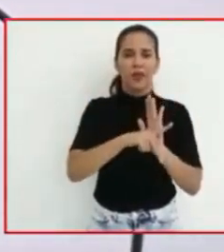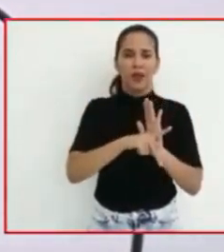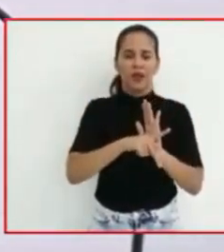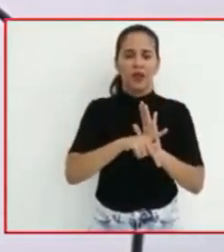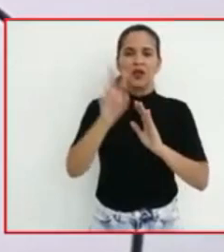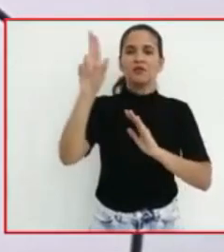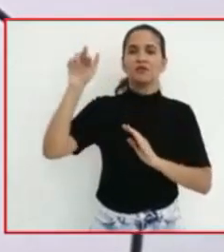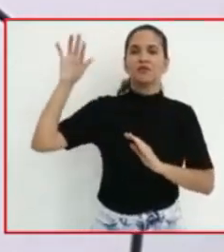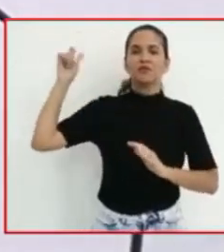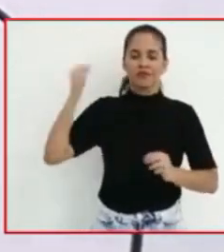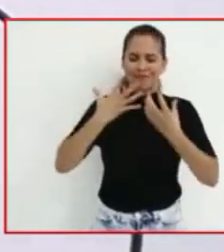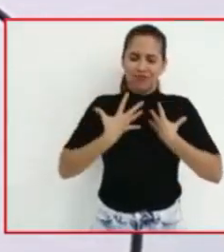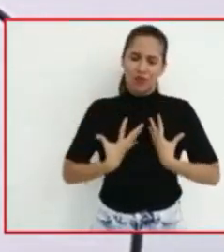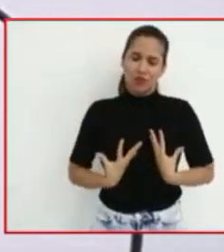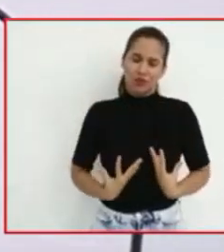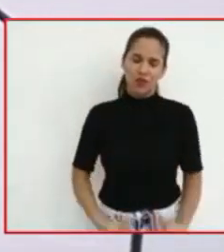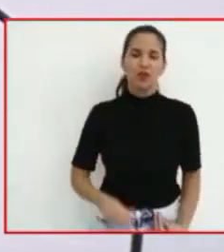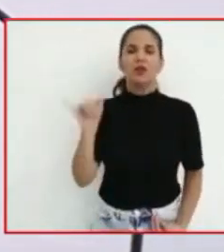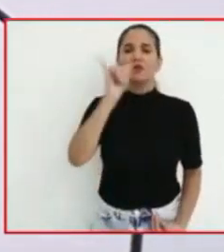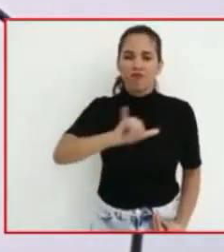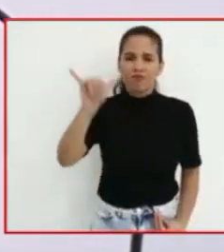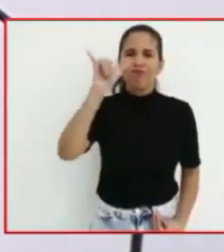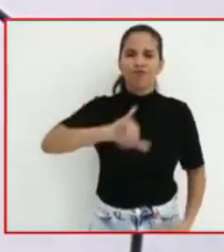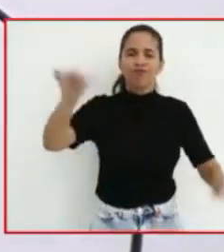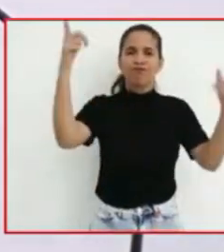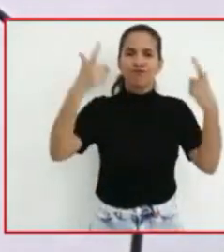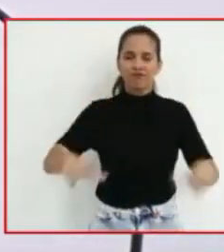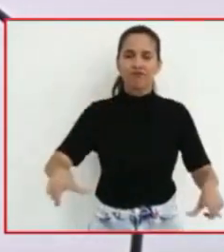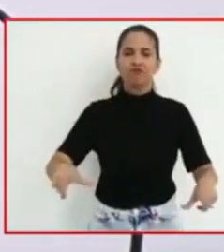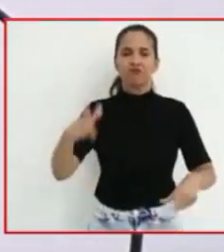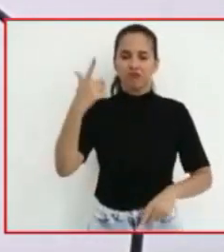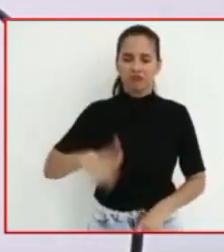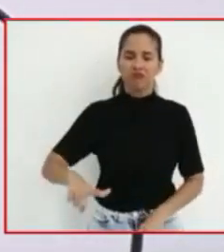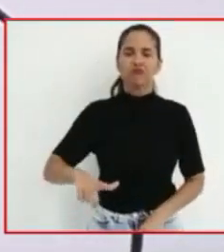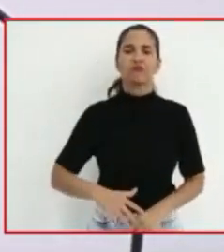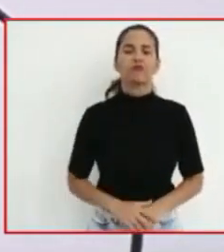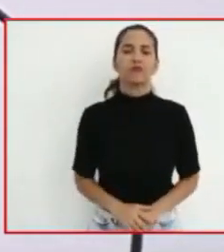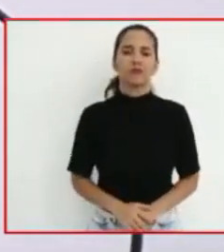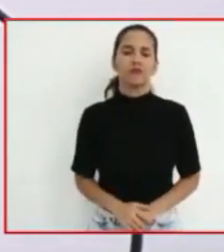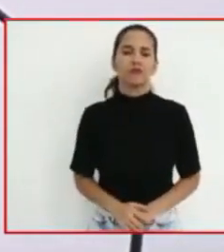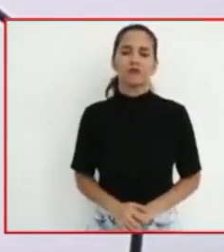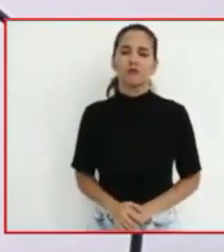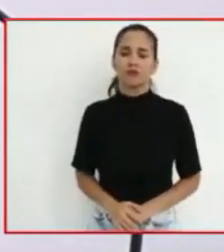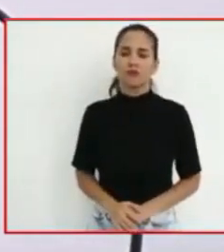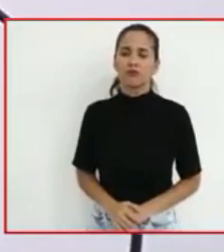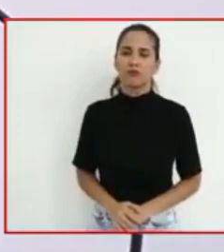canso de falar, presidente, e vou falar várias vezes o quanto for necessário.